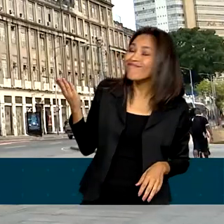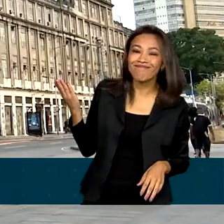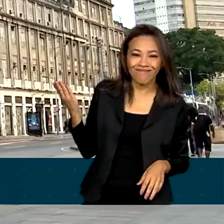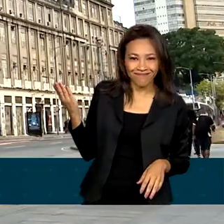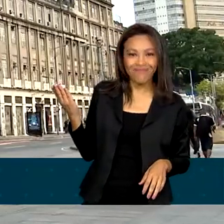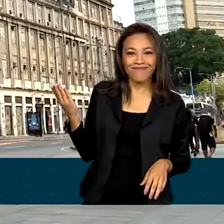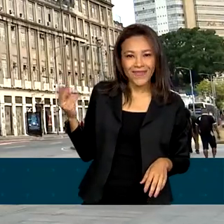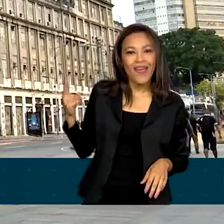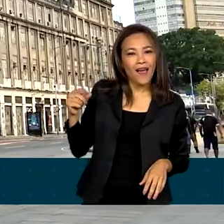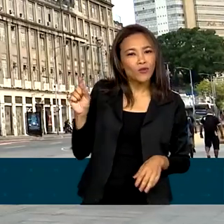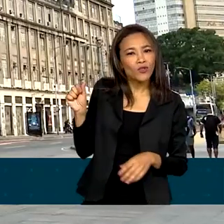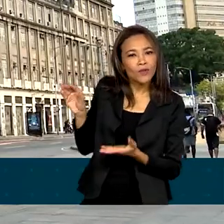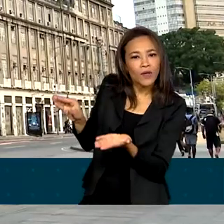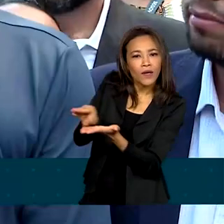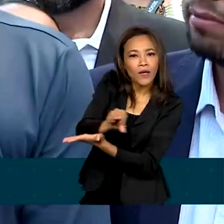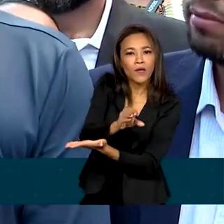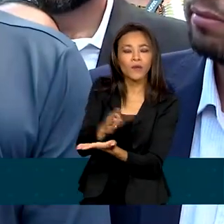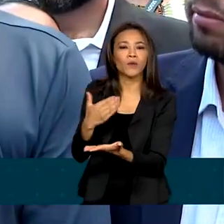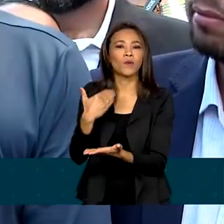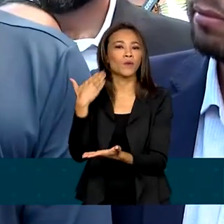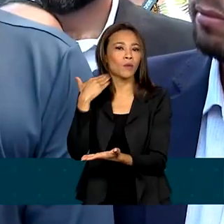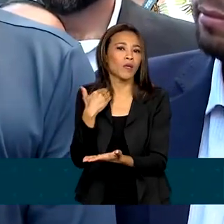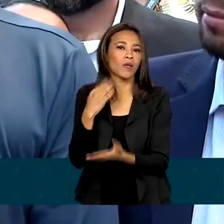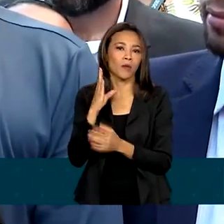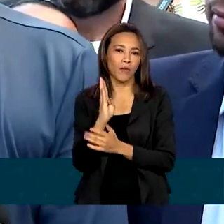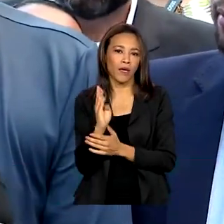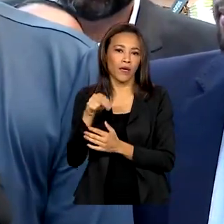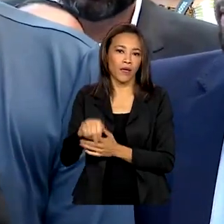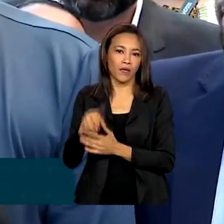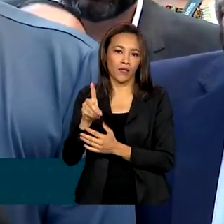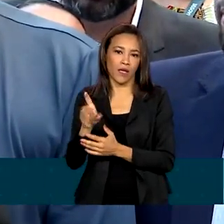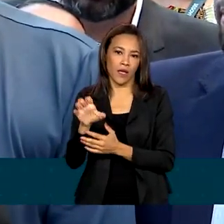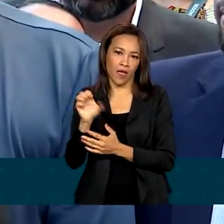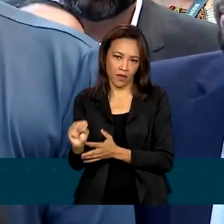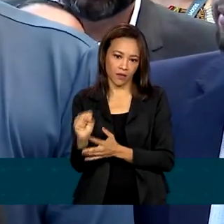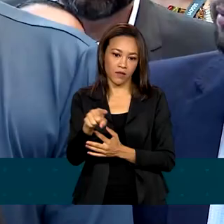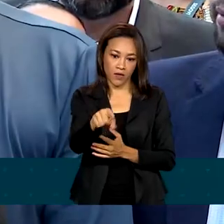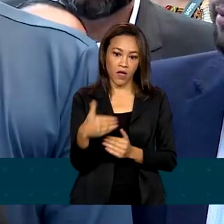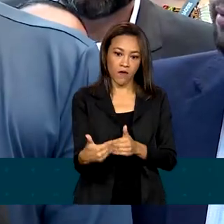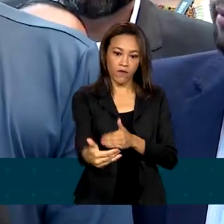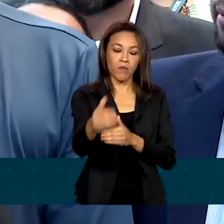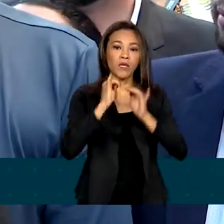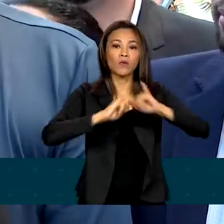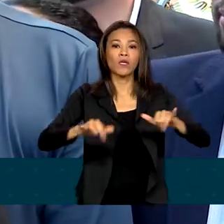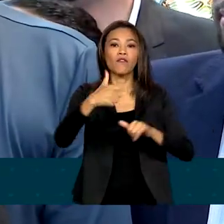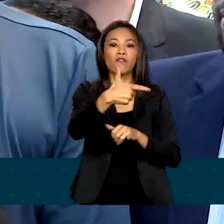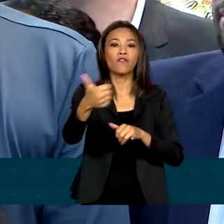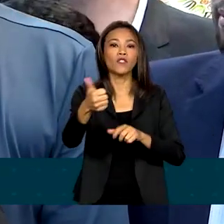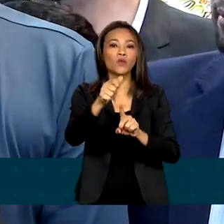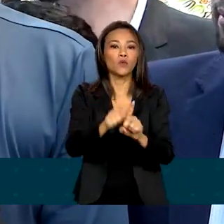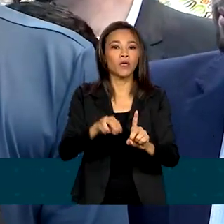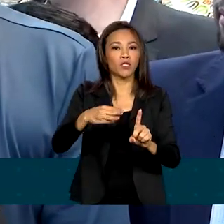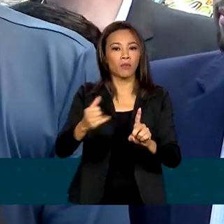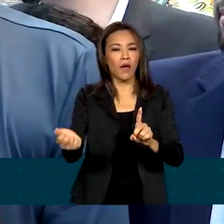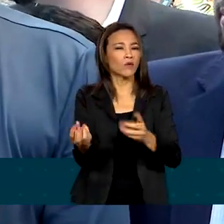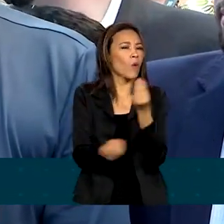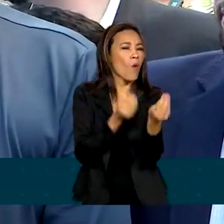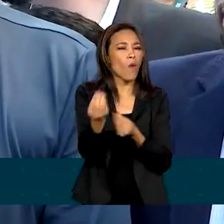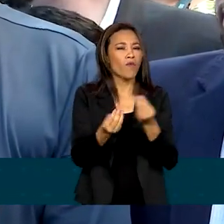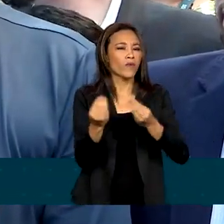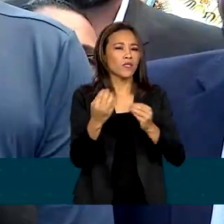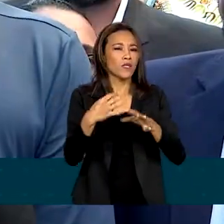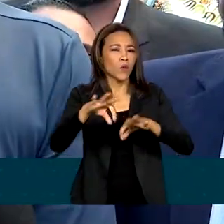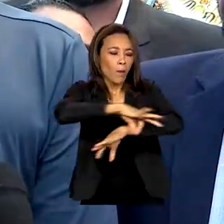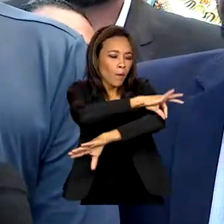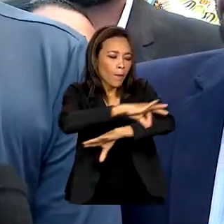lado virá do BNDES. Nós vamos anunciar dia 21 de março toda a concepção do projeto que vai ser